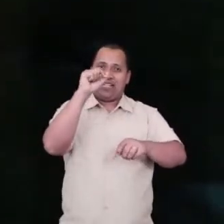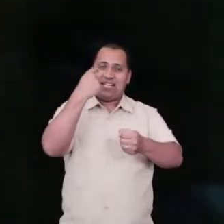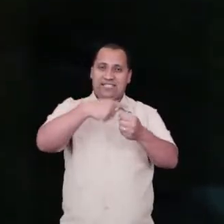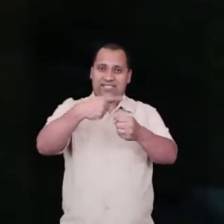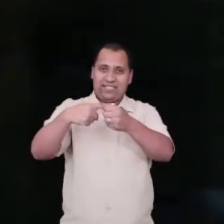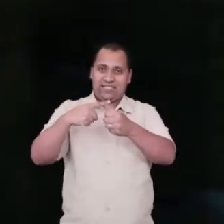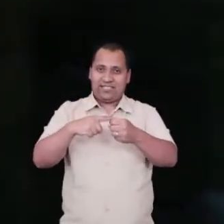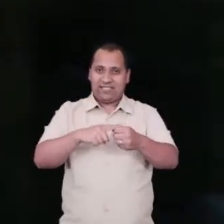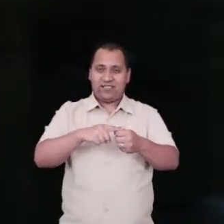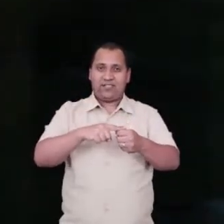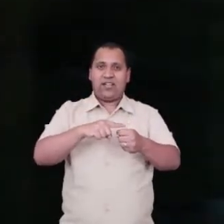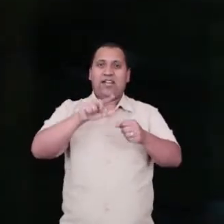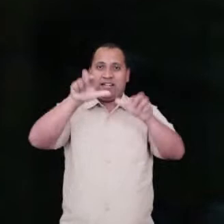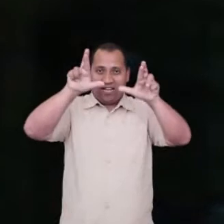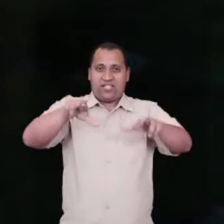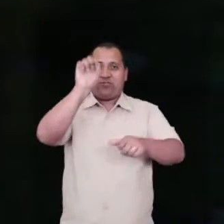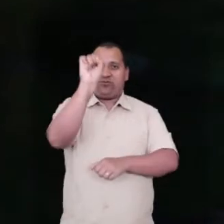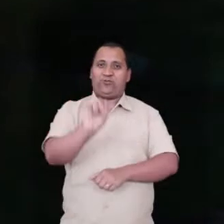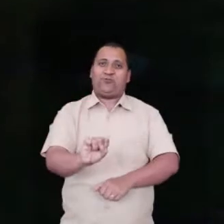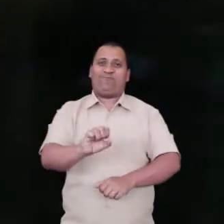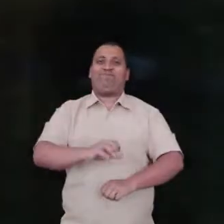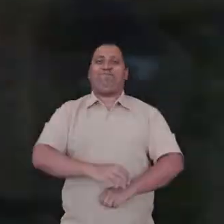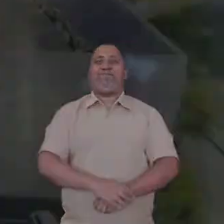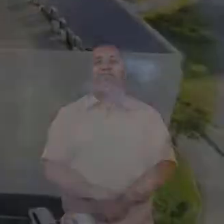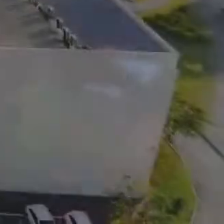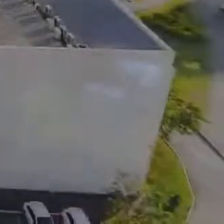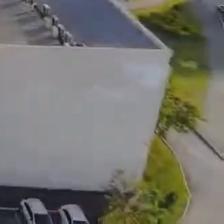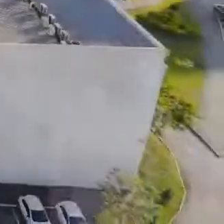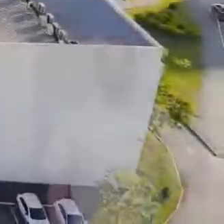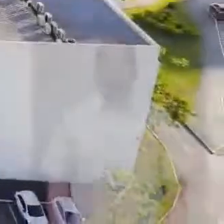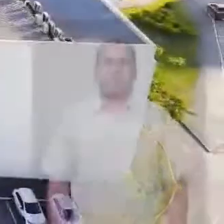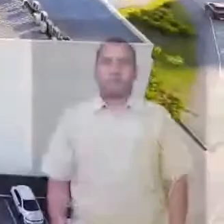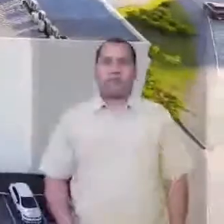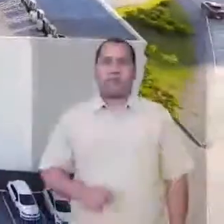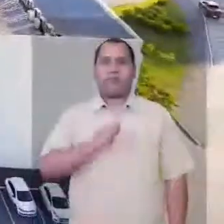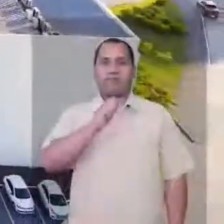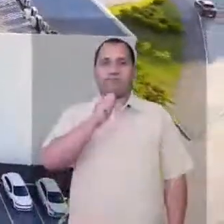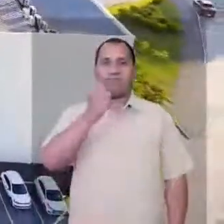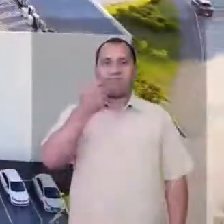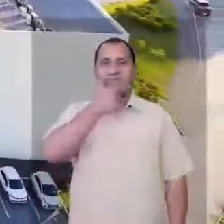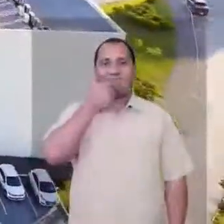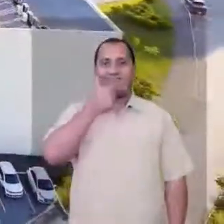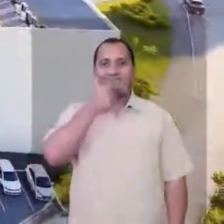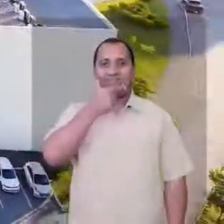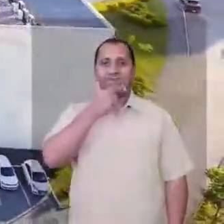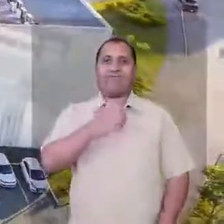em dez cidades da metade sul do Rio Grande do Sul. Alegrete